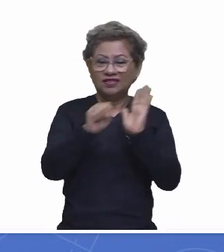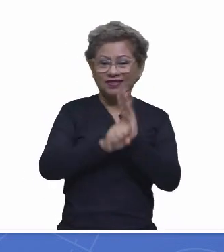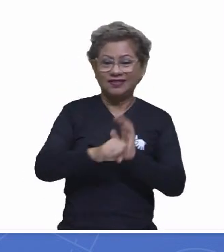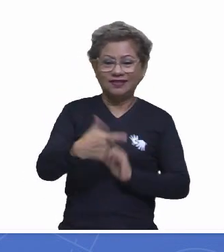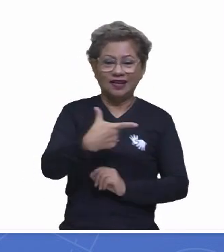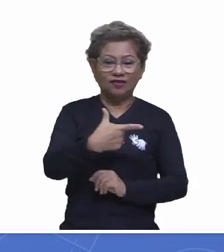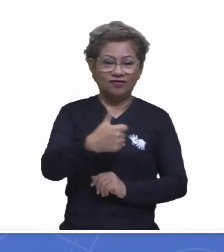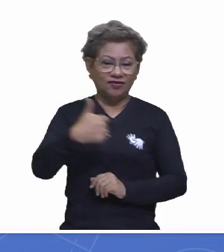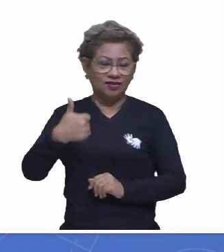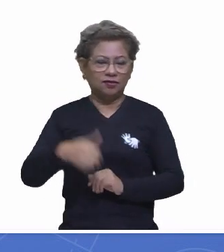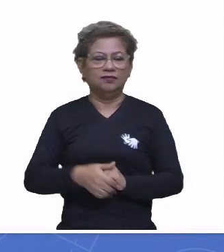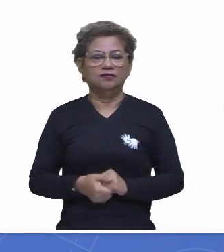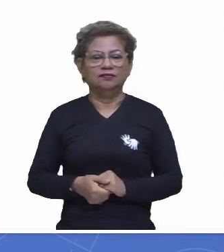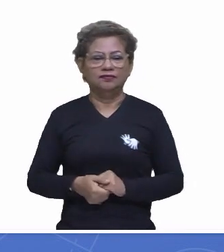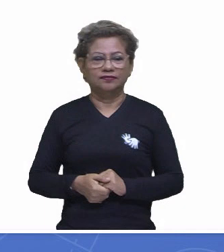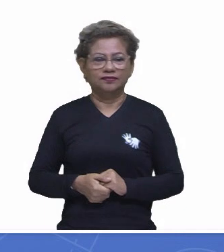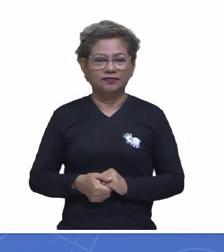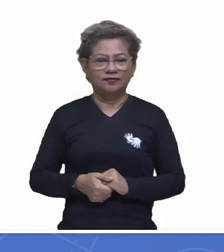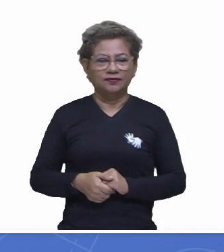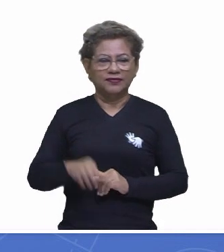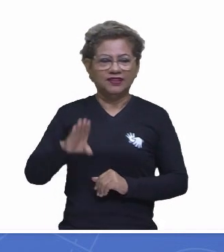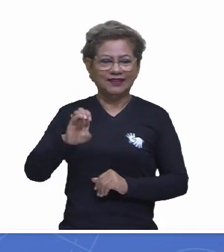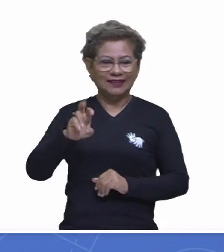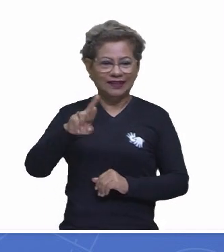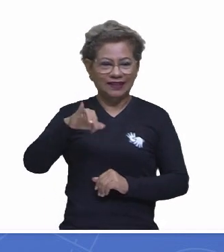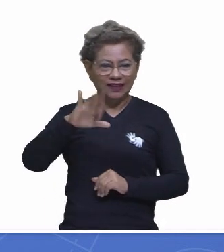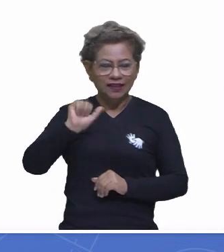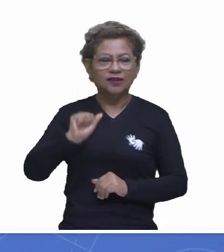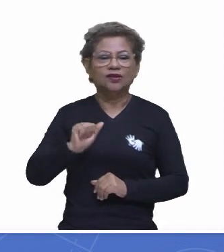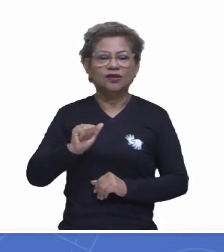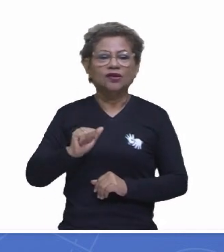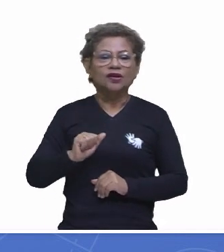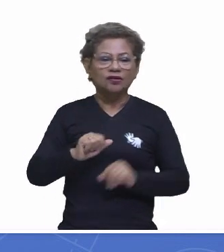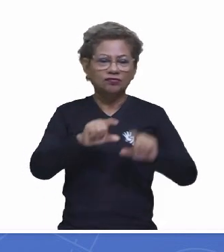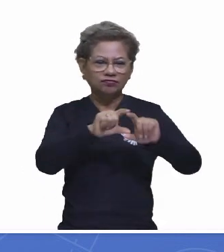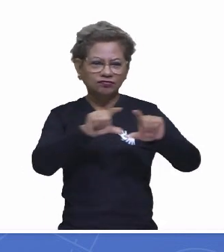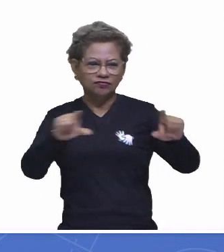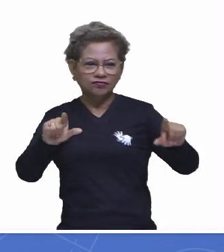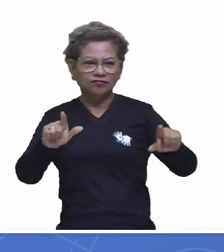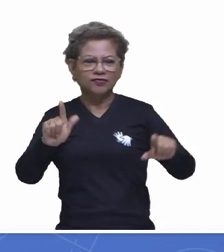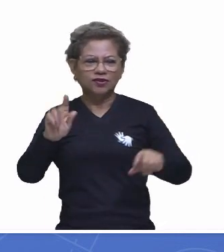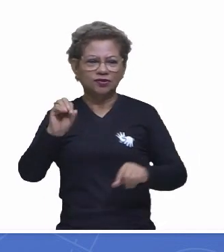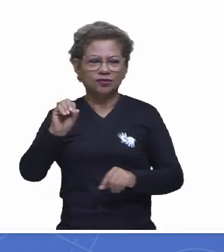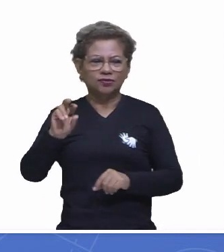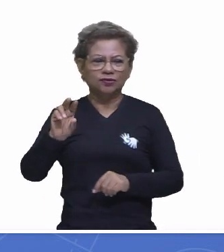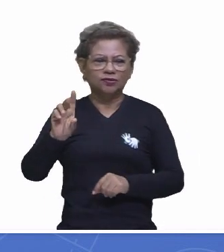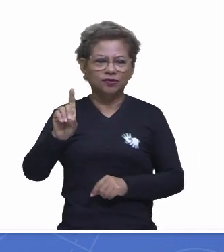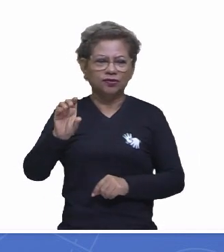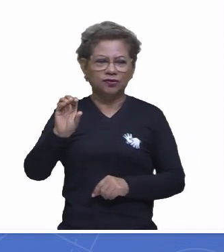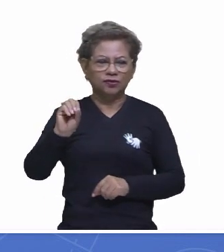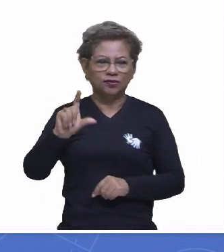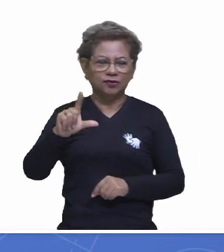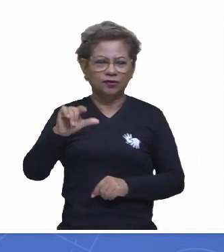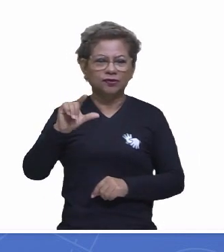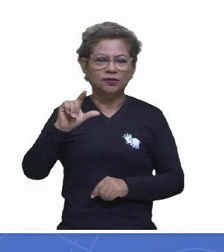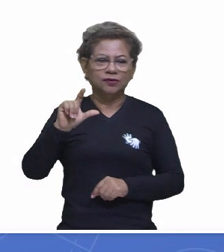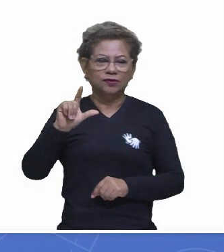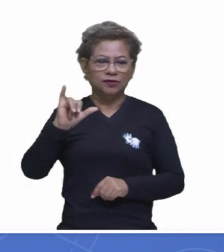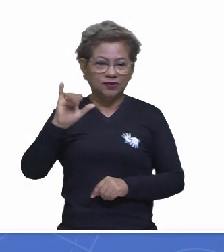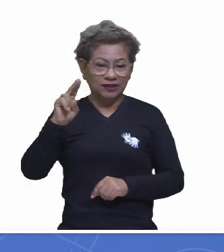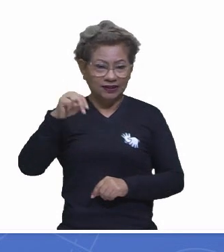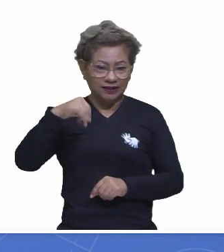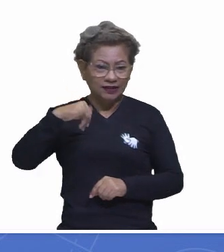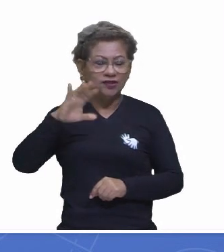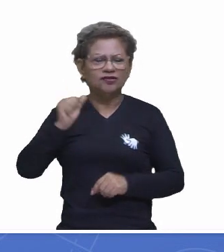lá. Sério, gadolínio, lutécio, promécio e érbio, sumário, térbio e